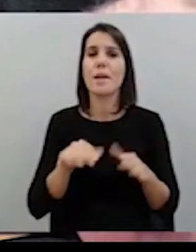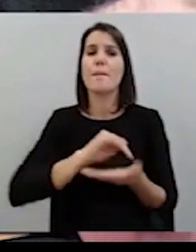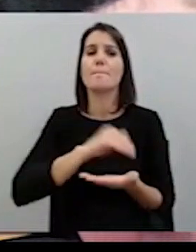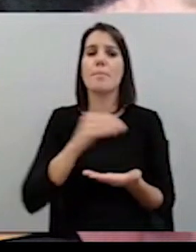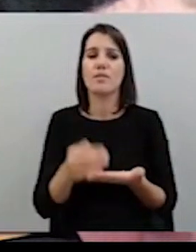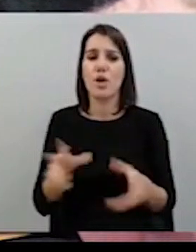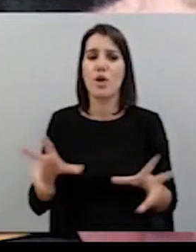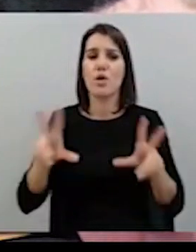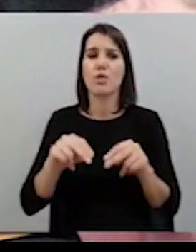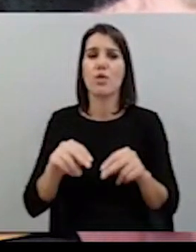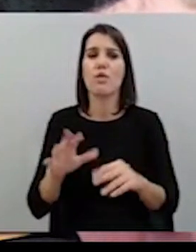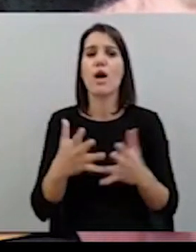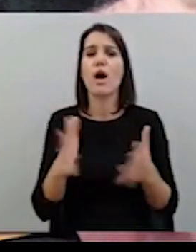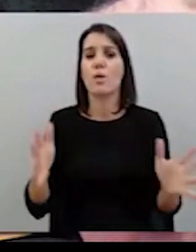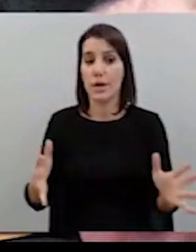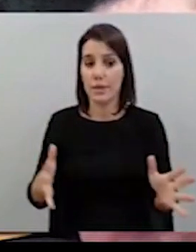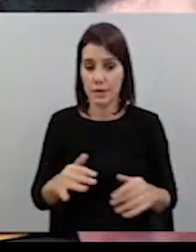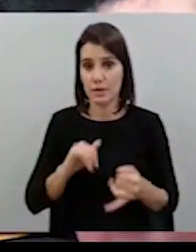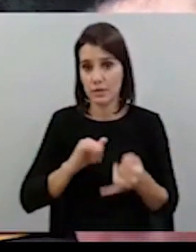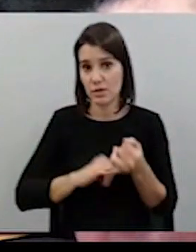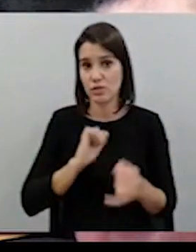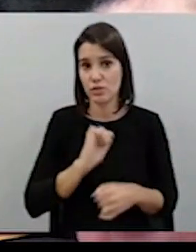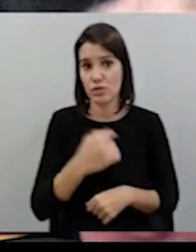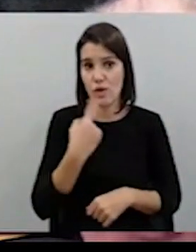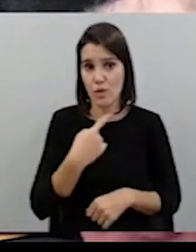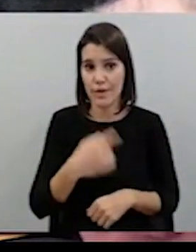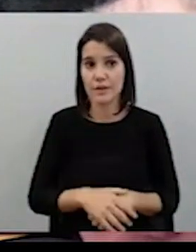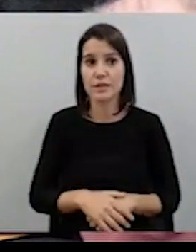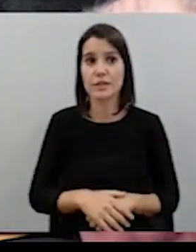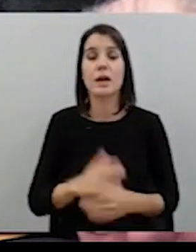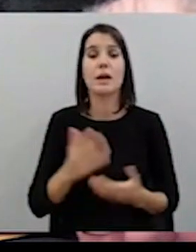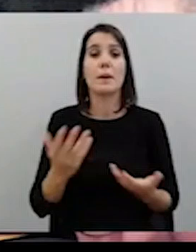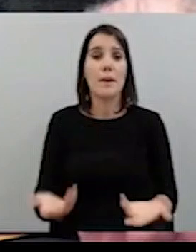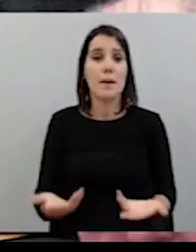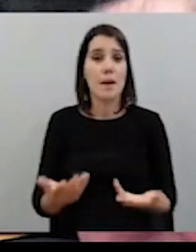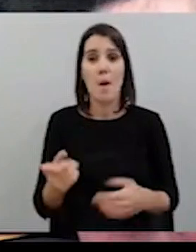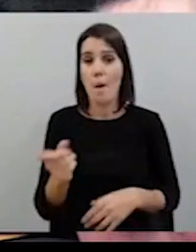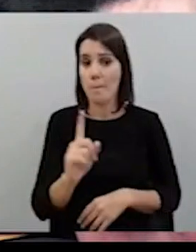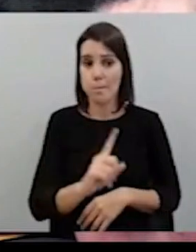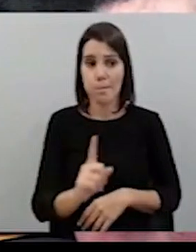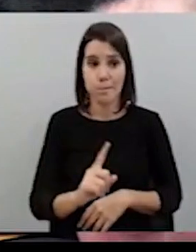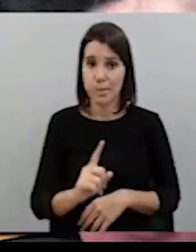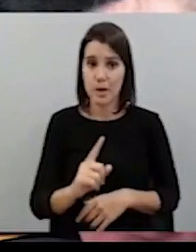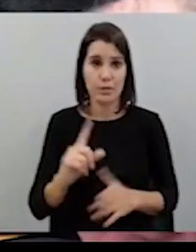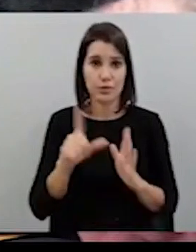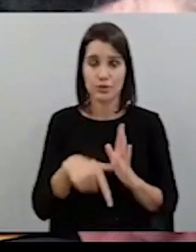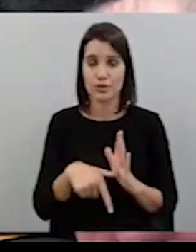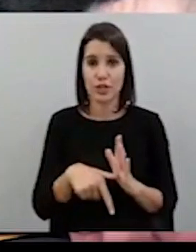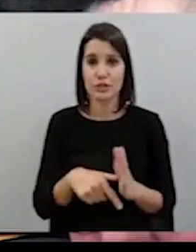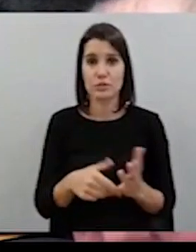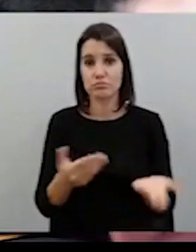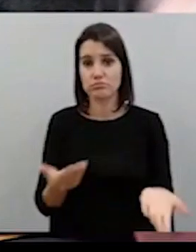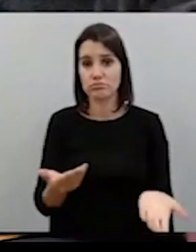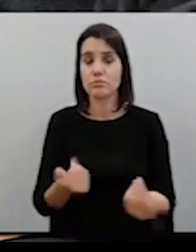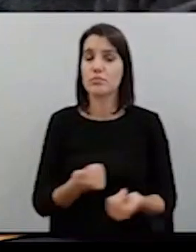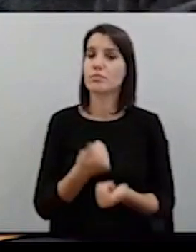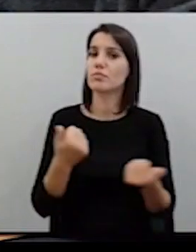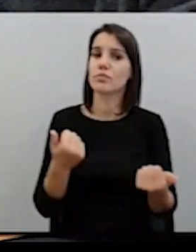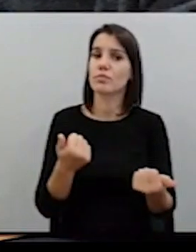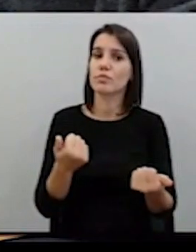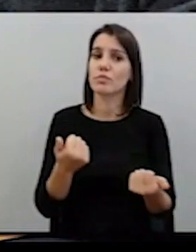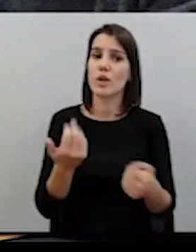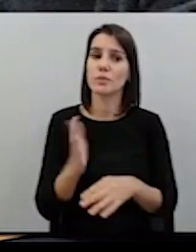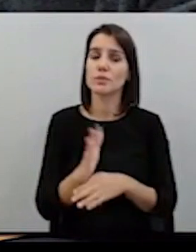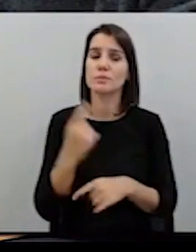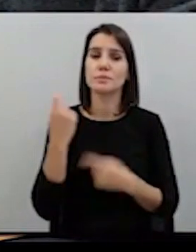ADO? E caso não exista viabilidade no seguinte projeto, não seria prudente pensar